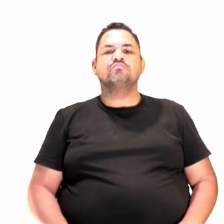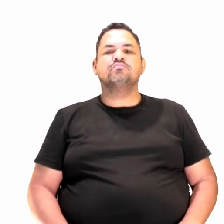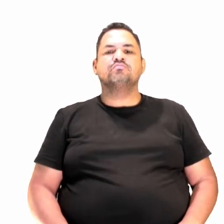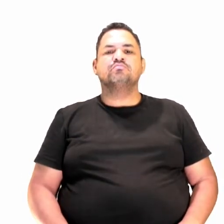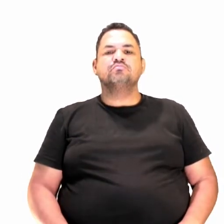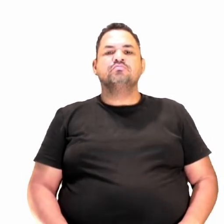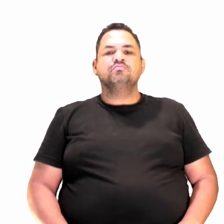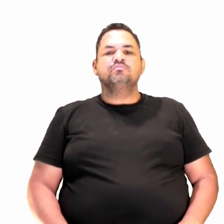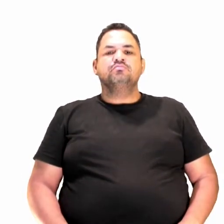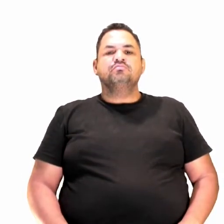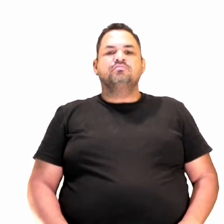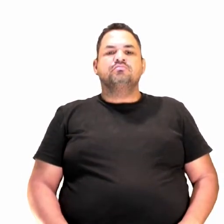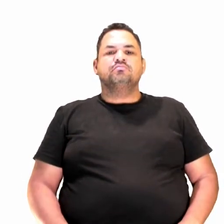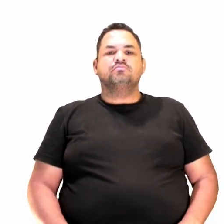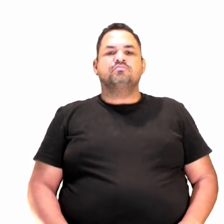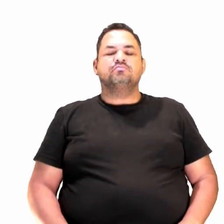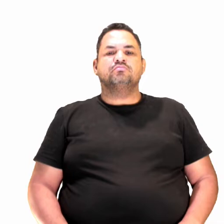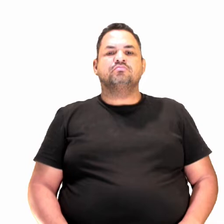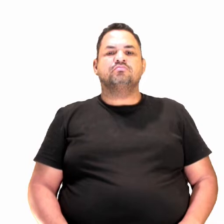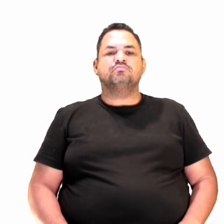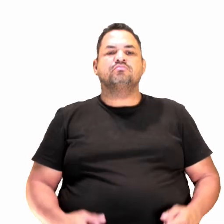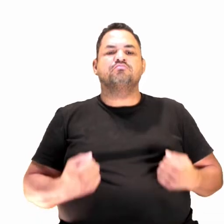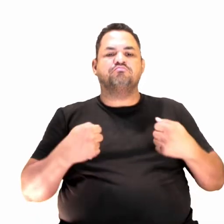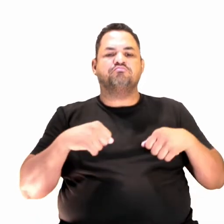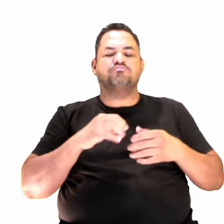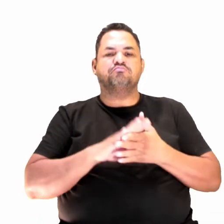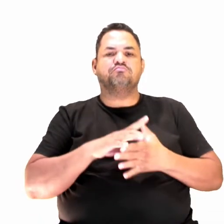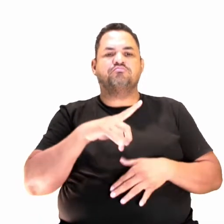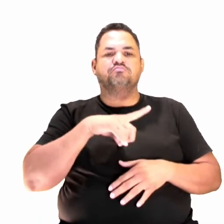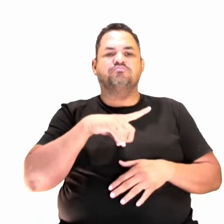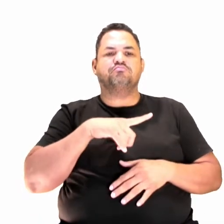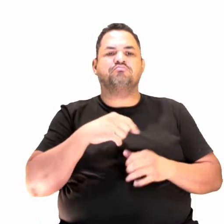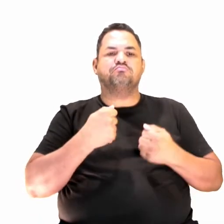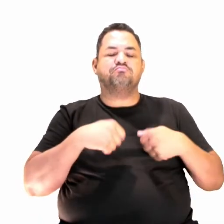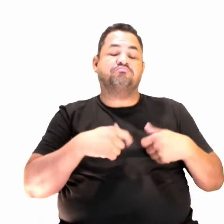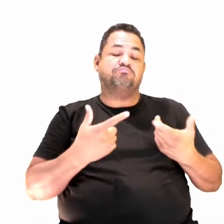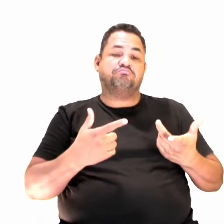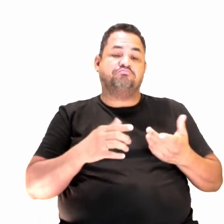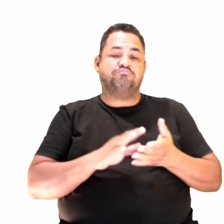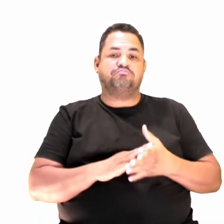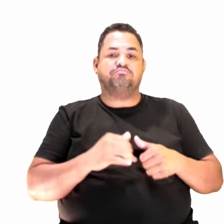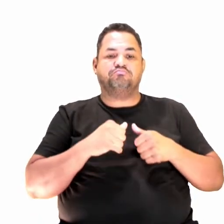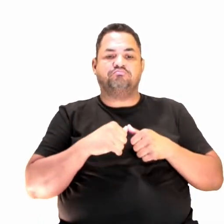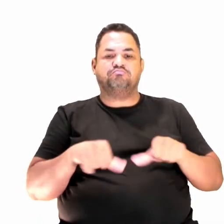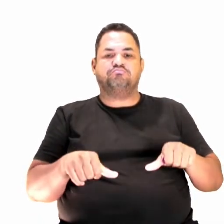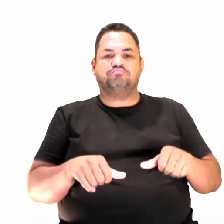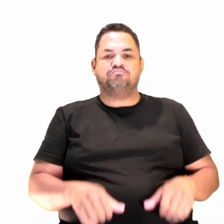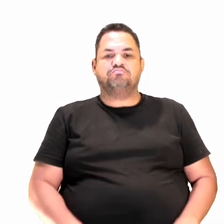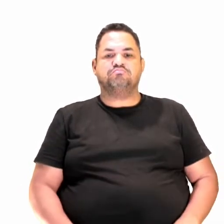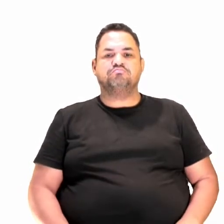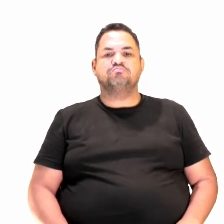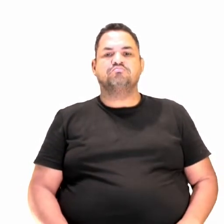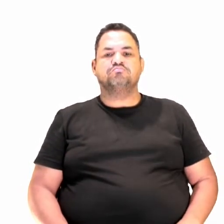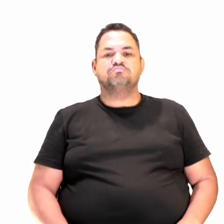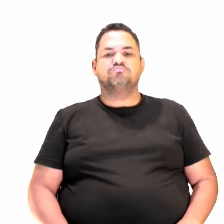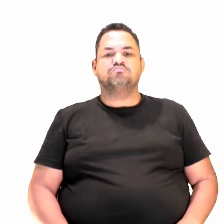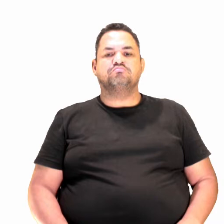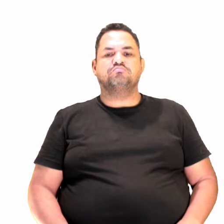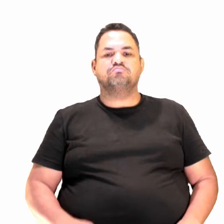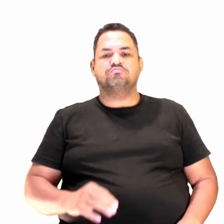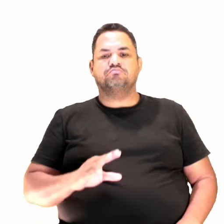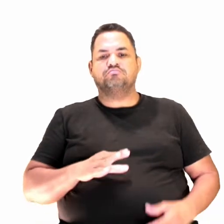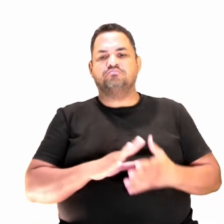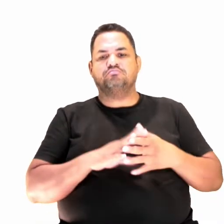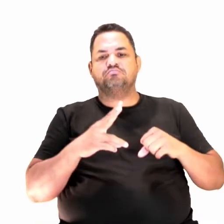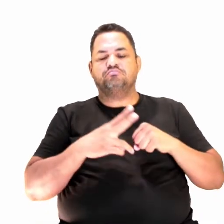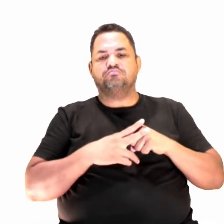I may be, eu posso estar, vai ter essa tradução de poder. May be, então may é o verbo modal,